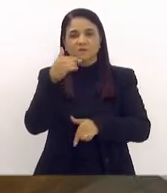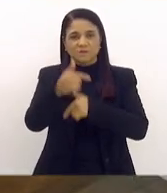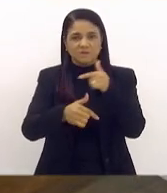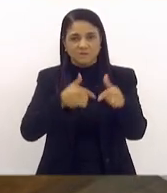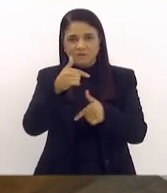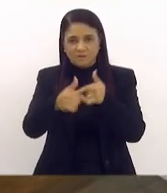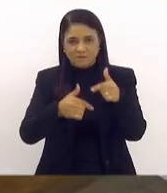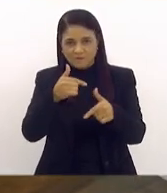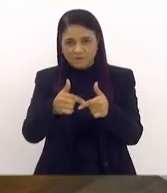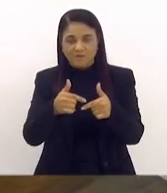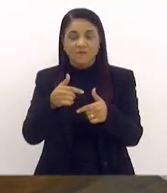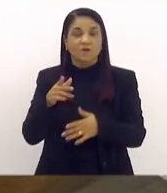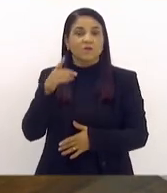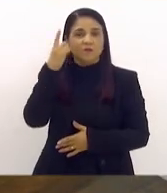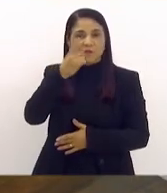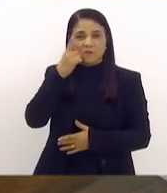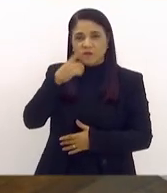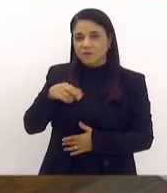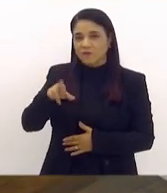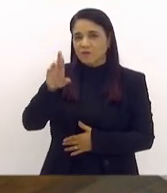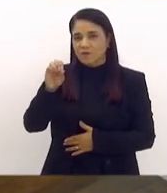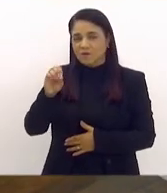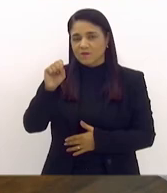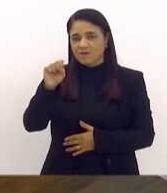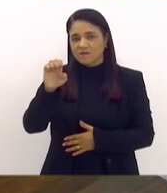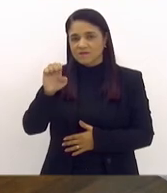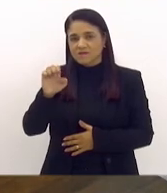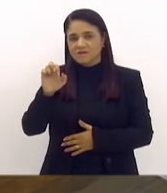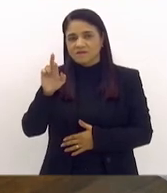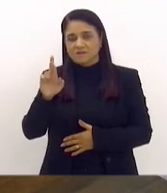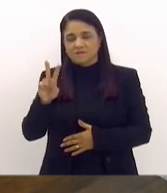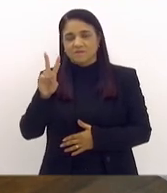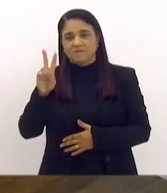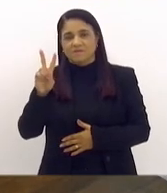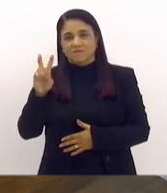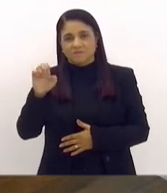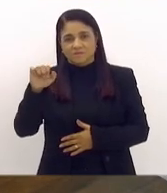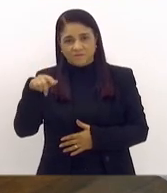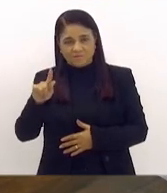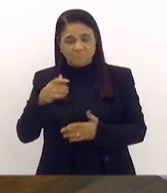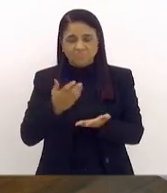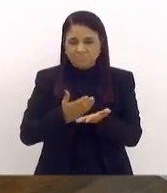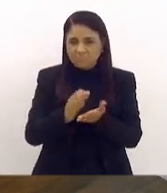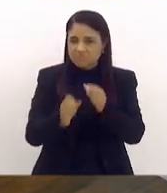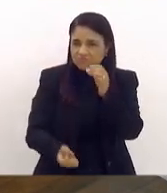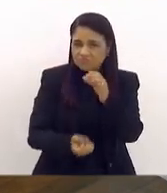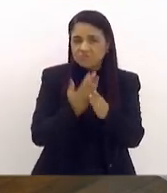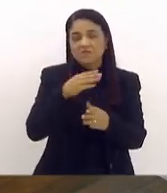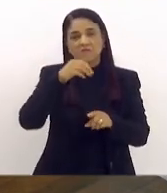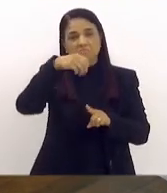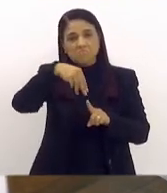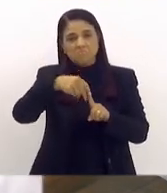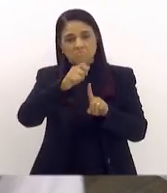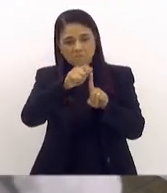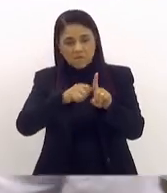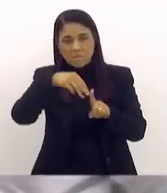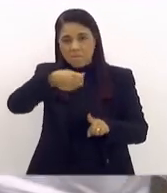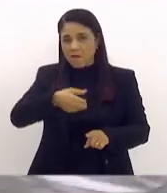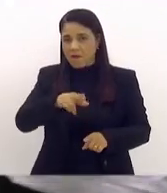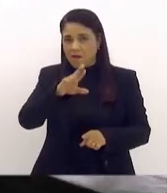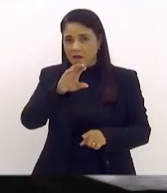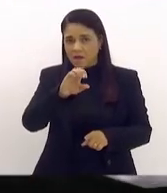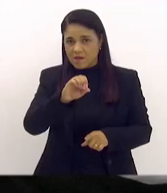e o deputado rosenverg Reis fez parte desde do seu nascedouro em março de 2021 né com grandes